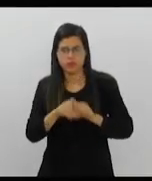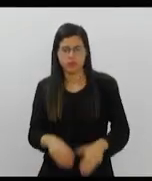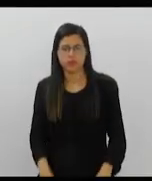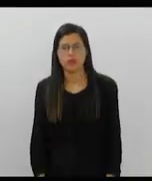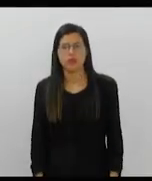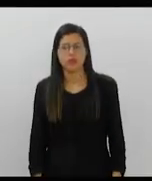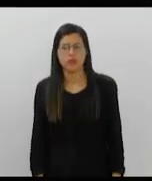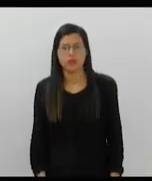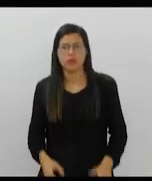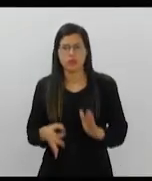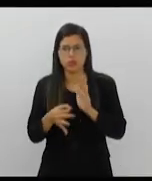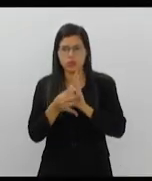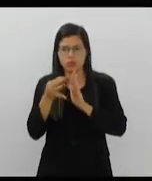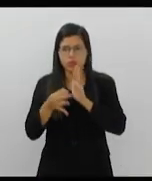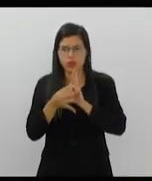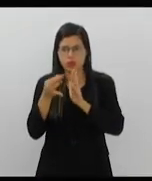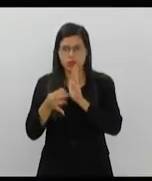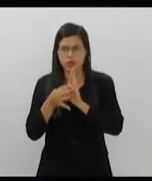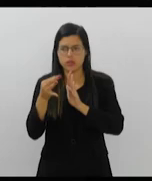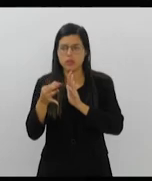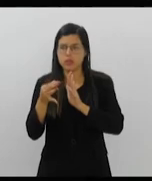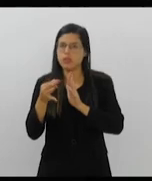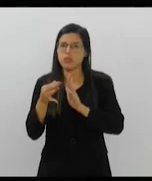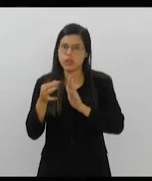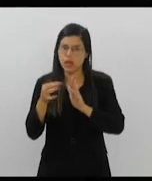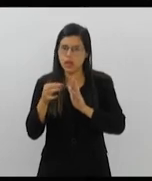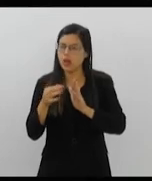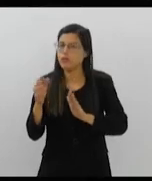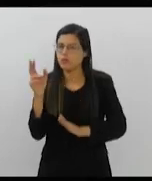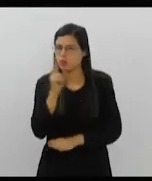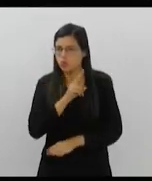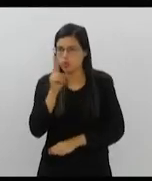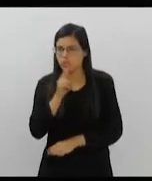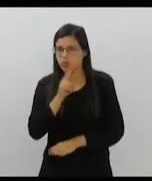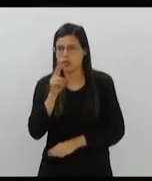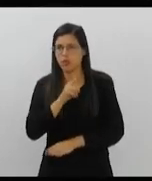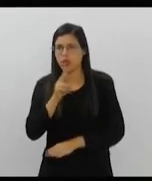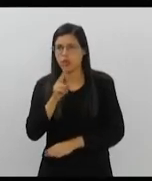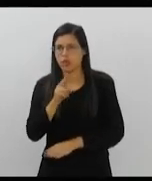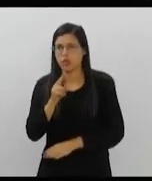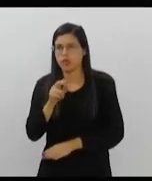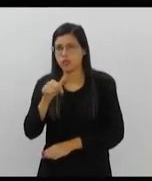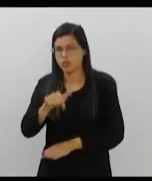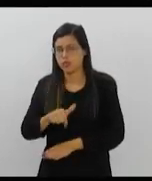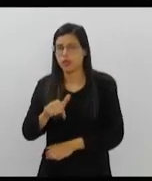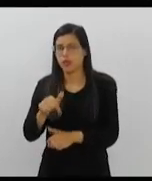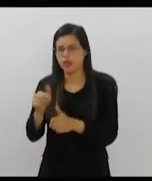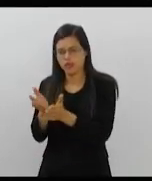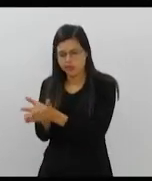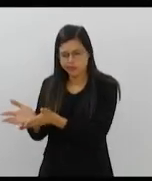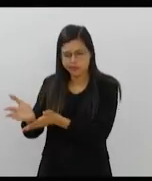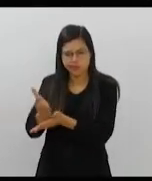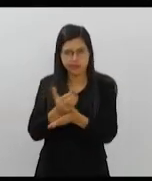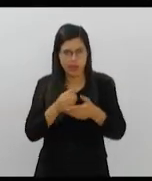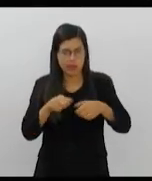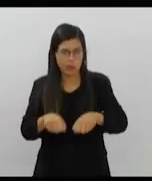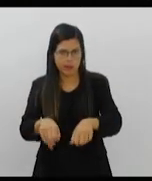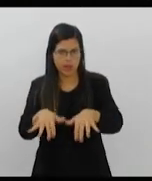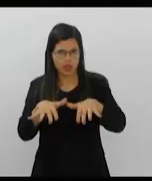Os pareceres em regime de urgência, senhor presidente, são colhidos em plenário.